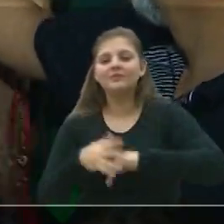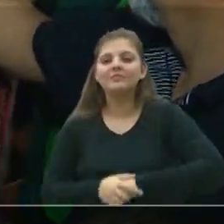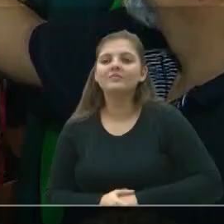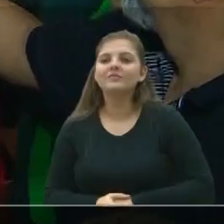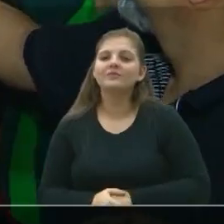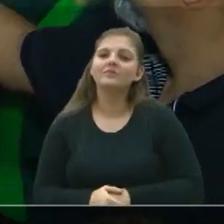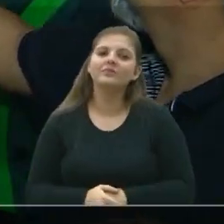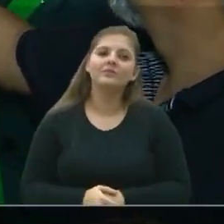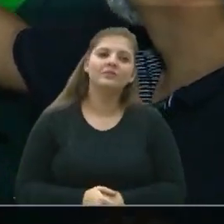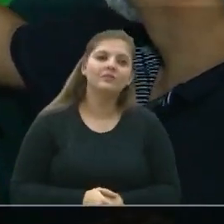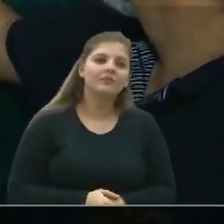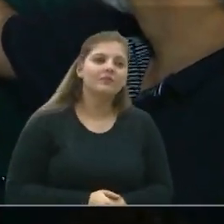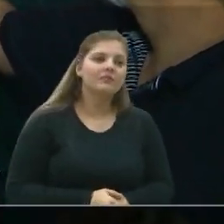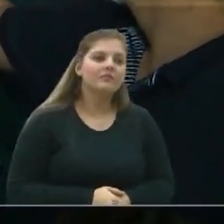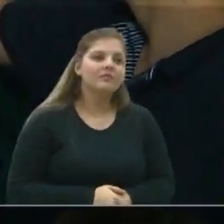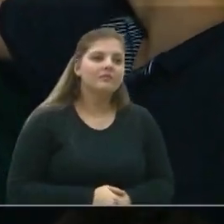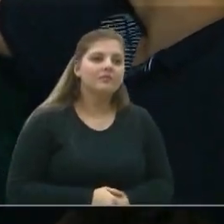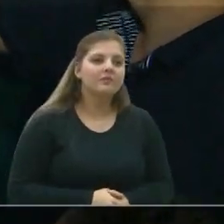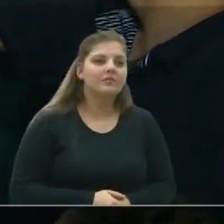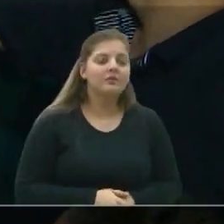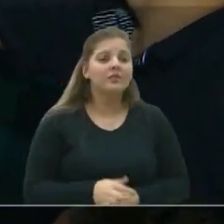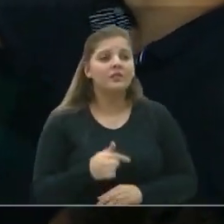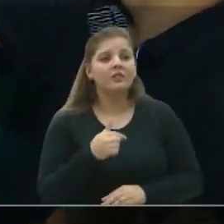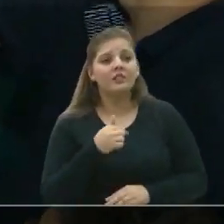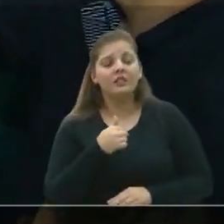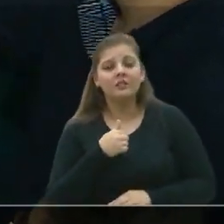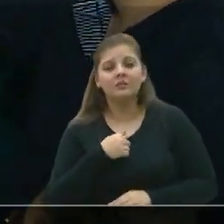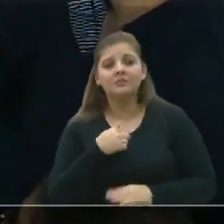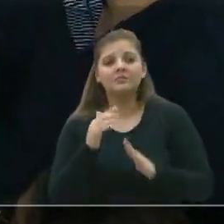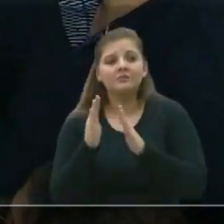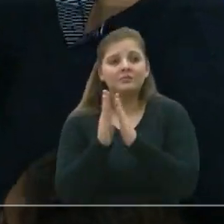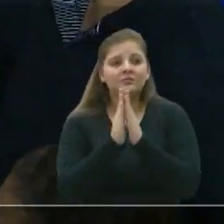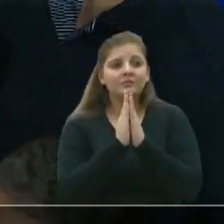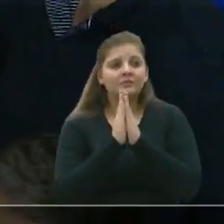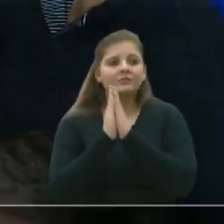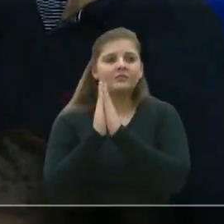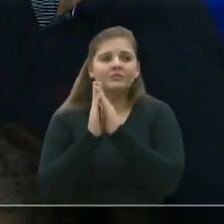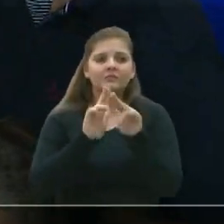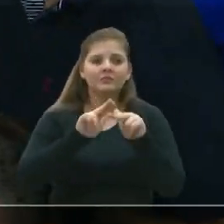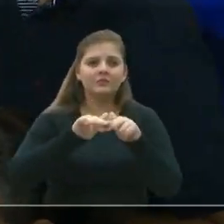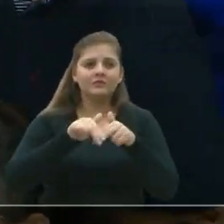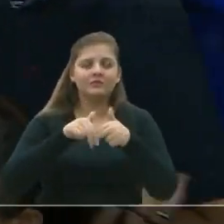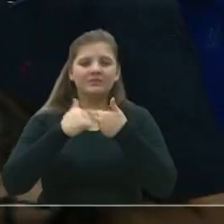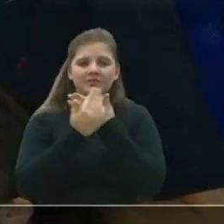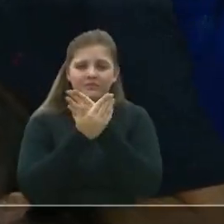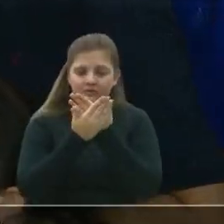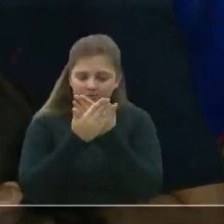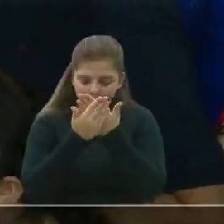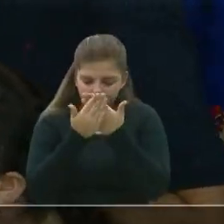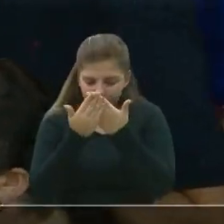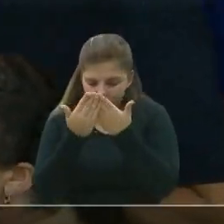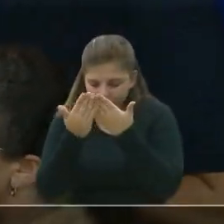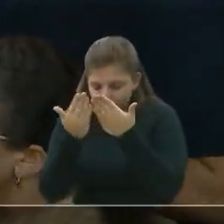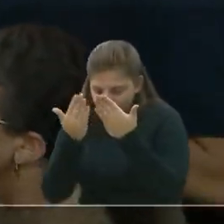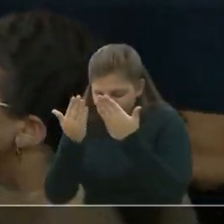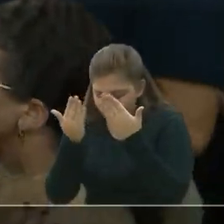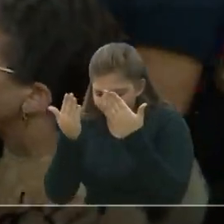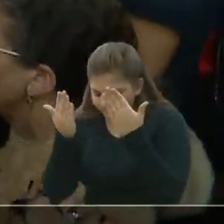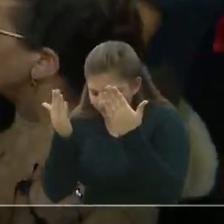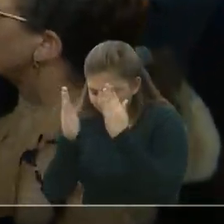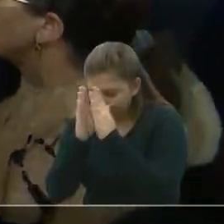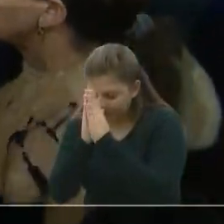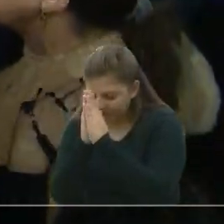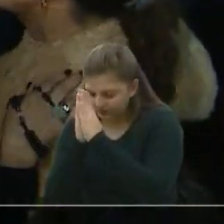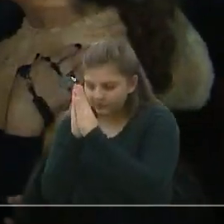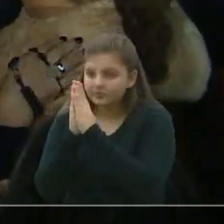estão tocando cada um agora. Estou rezando por você.